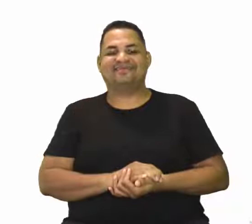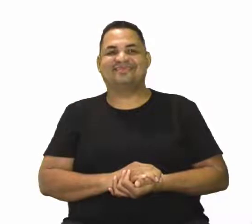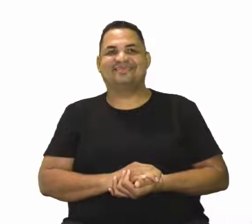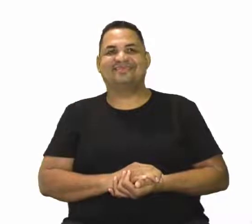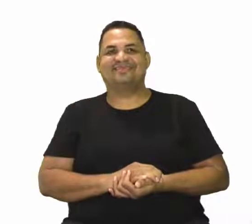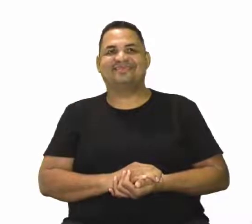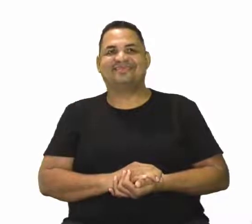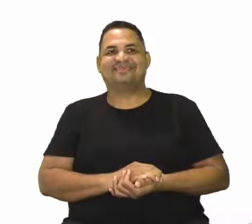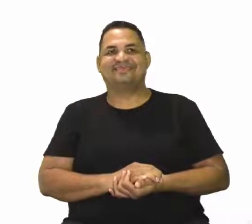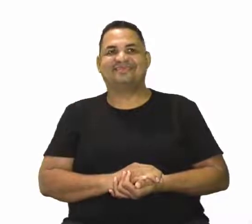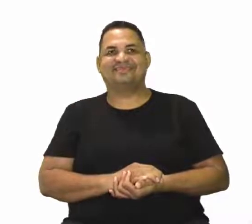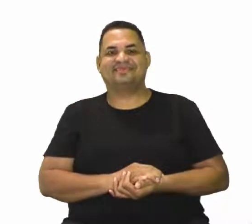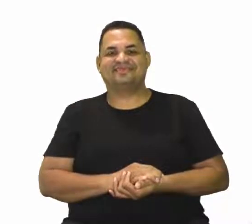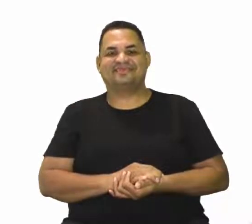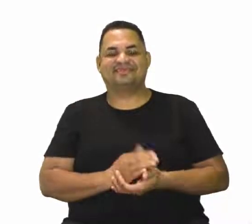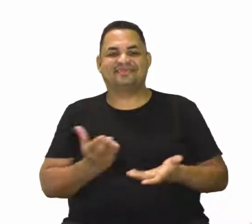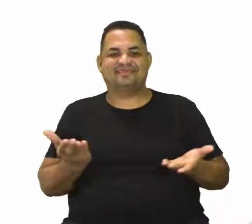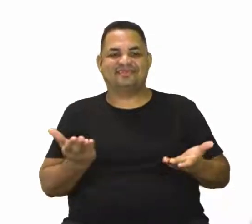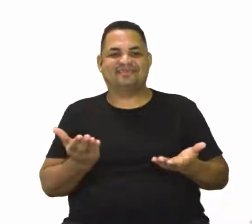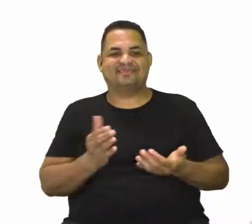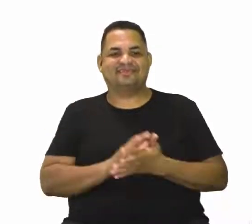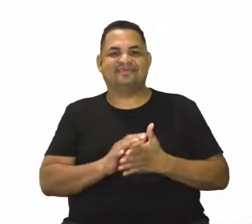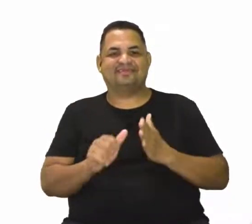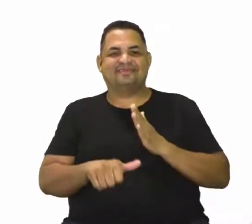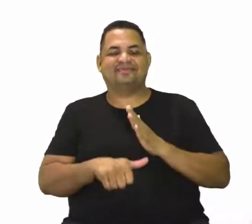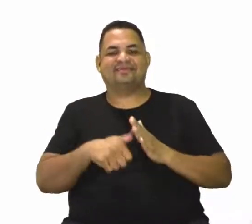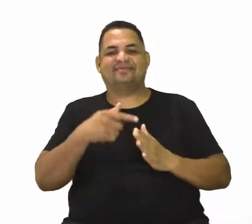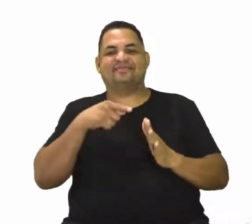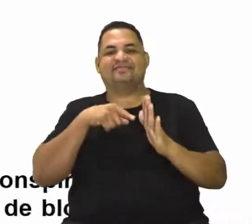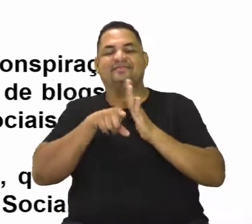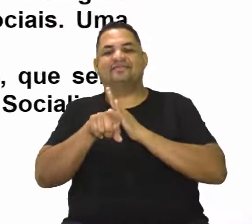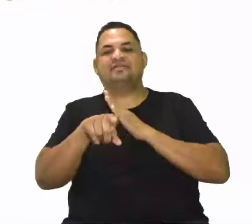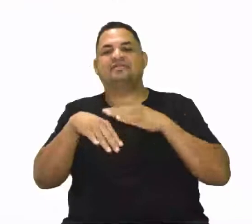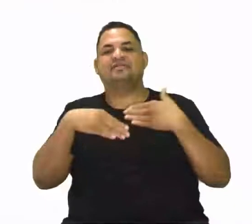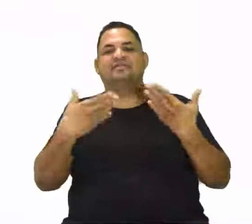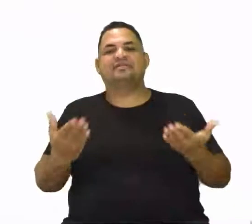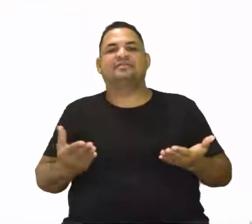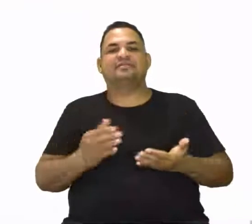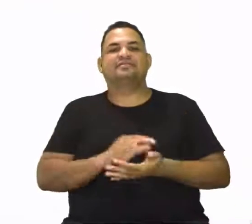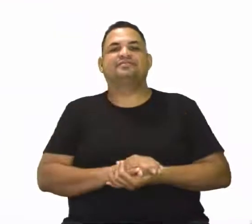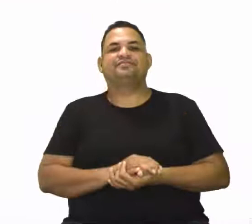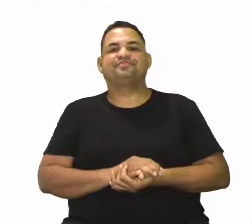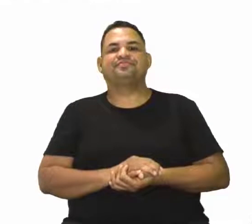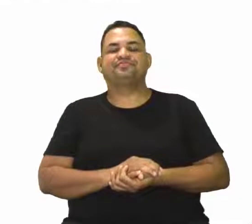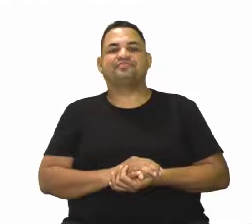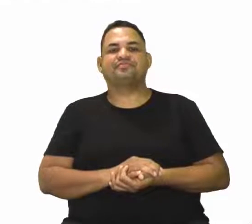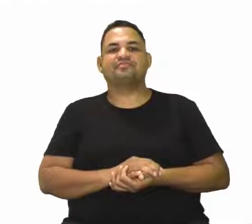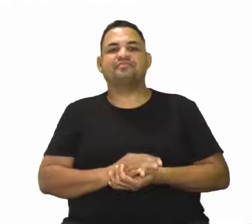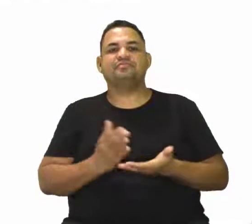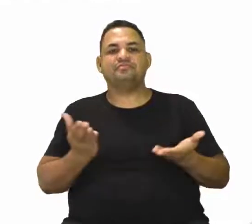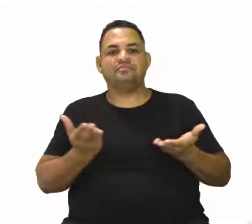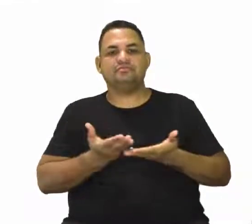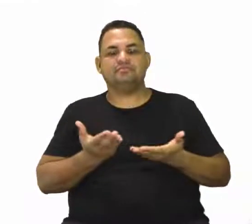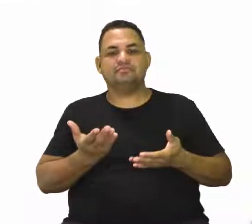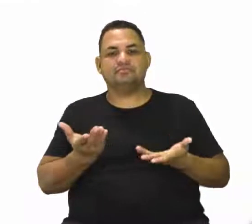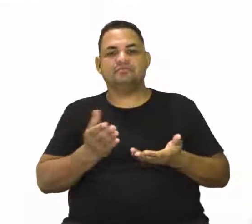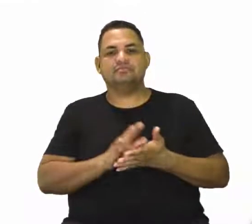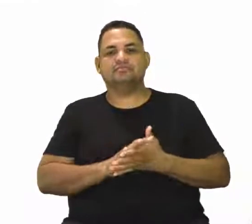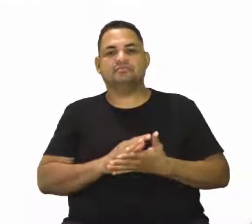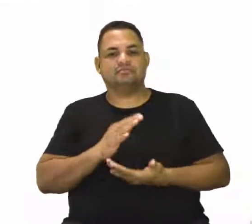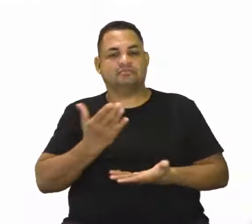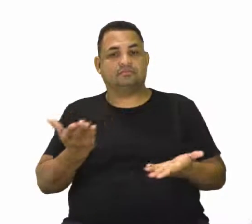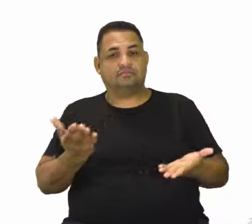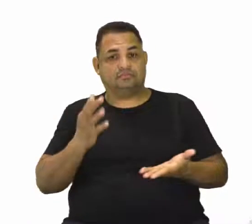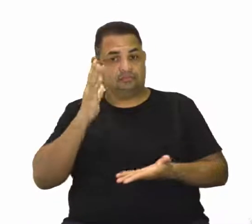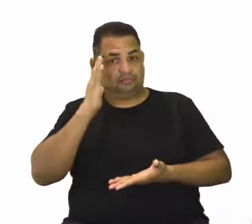Barroso é Então a primeira pergunta vira o seguinte rapaz Atualmente